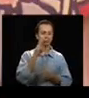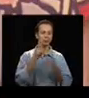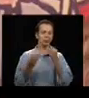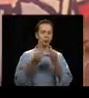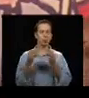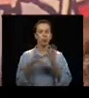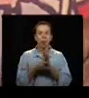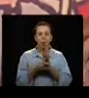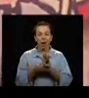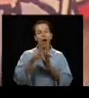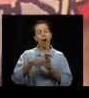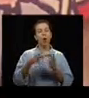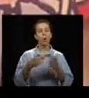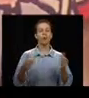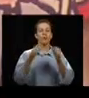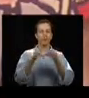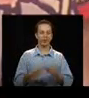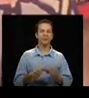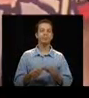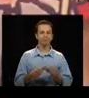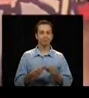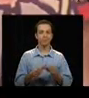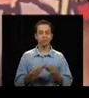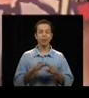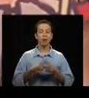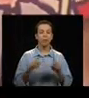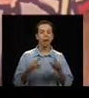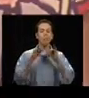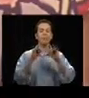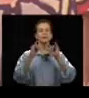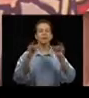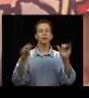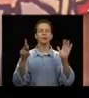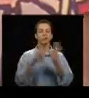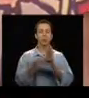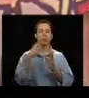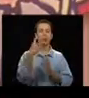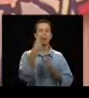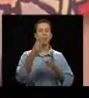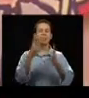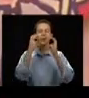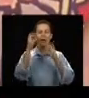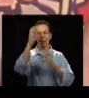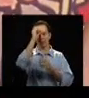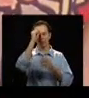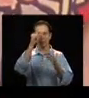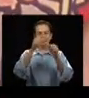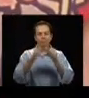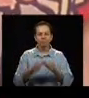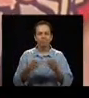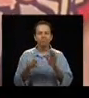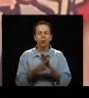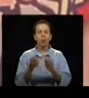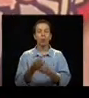dizer, são coisas que ficam assim, né? São mensagens, estás a perceber, que te